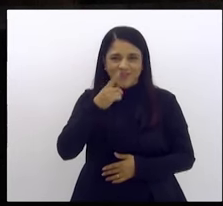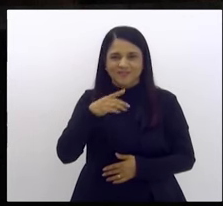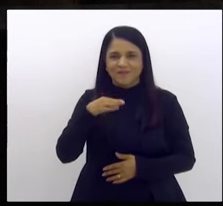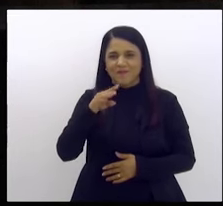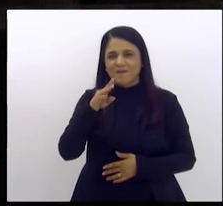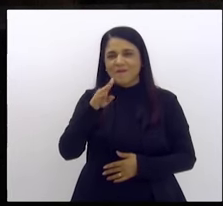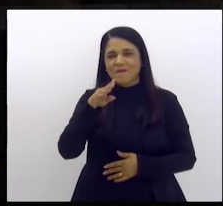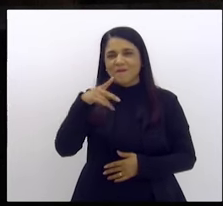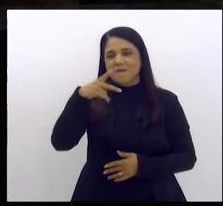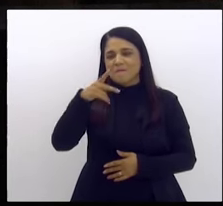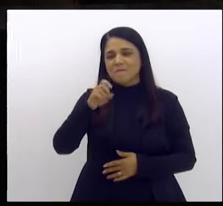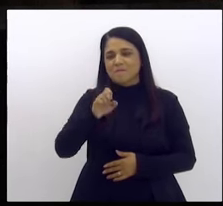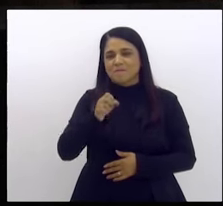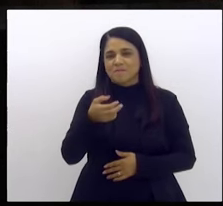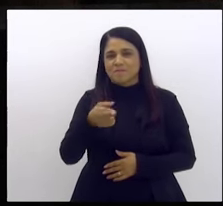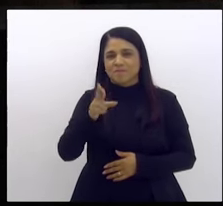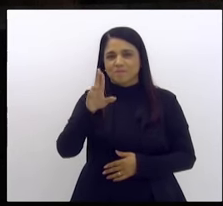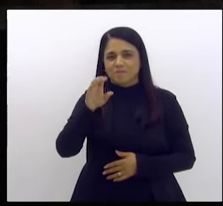Pedro Brazão, o senhor me perdoe.